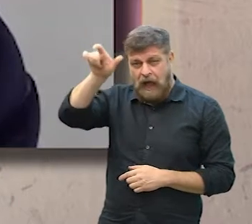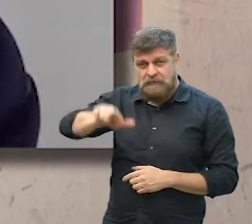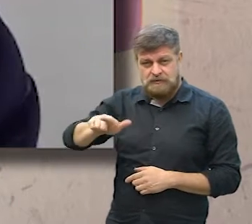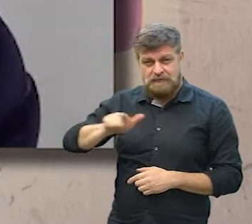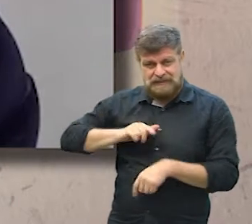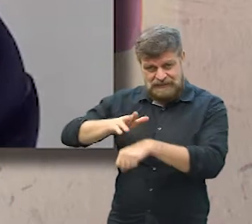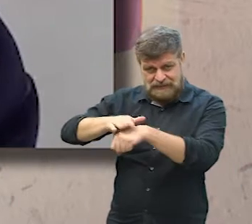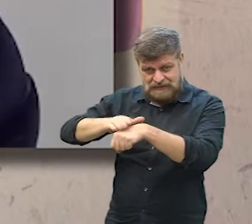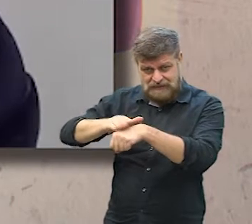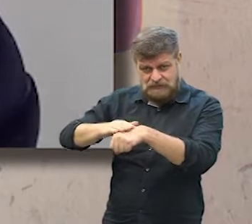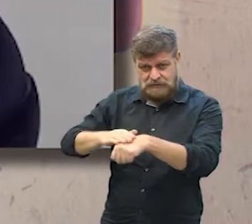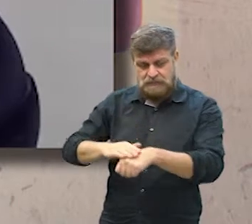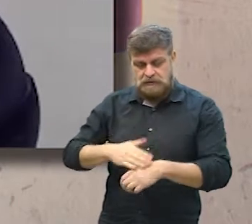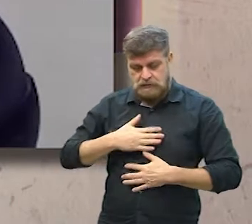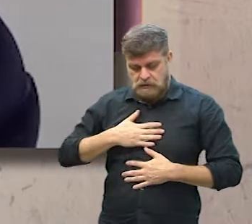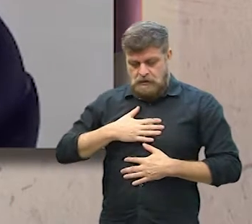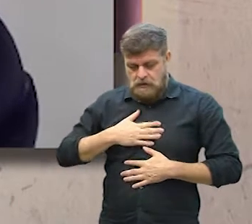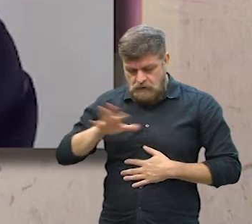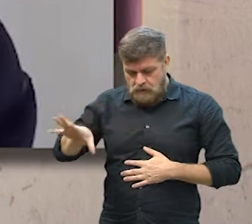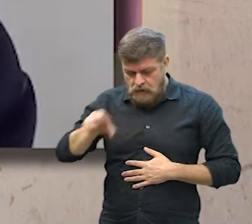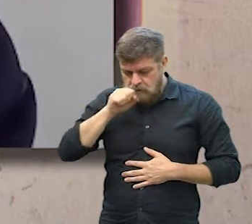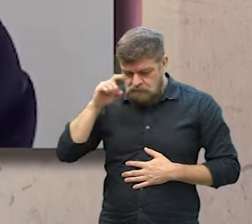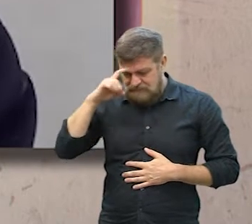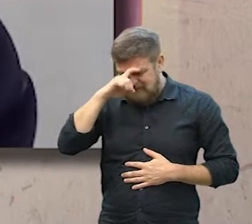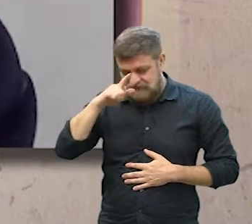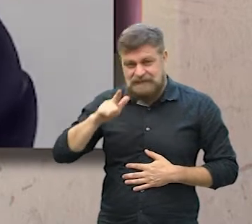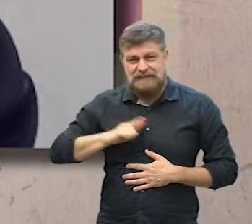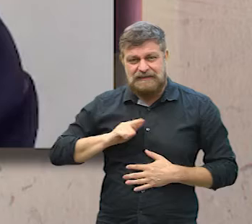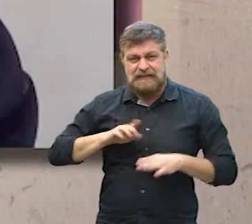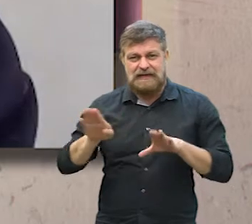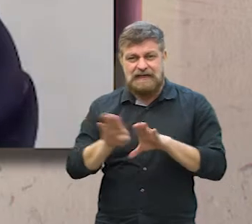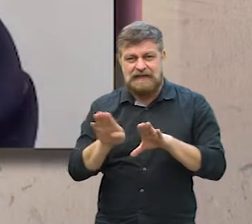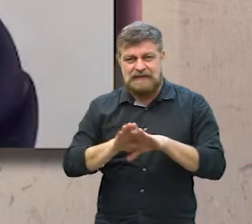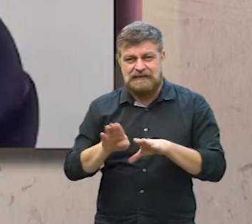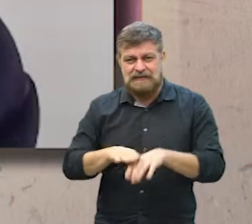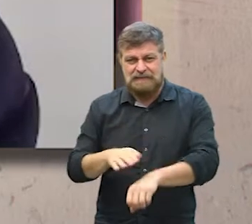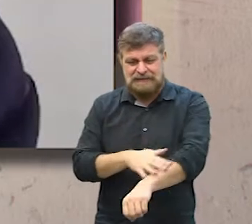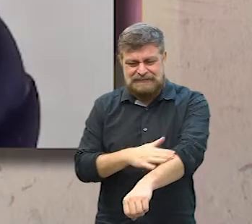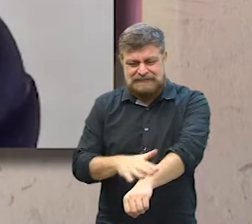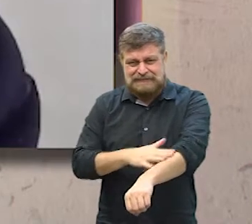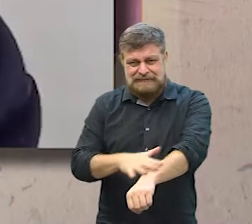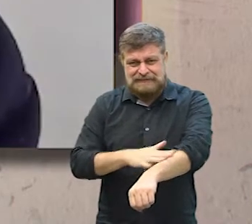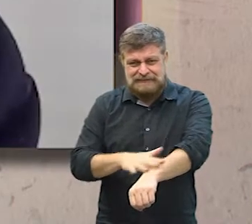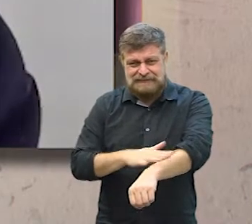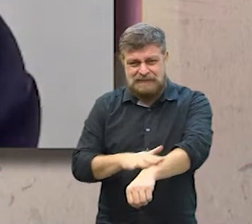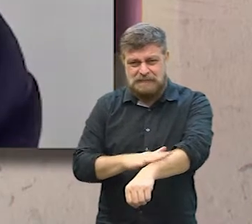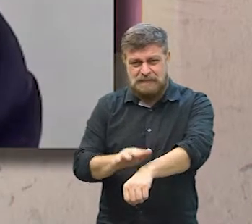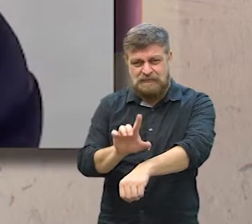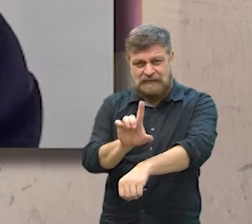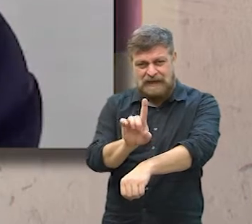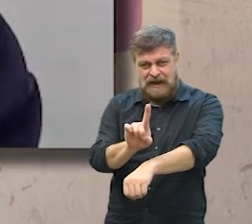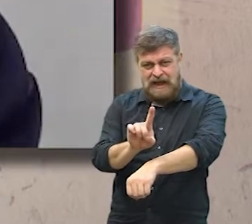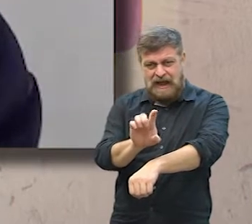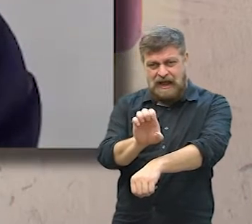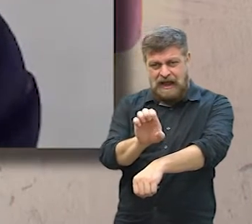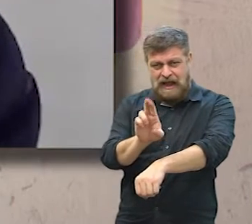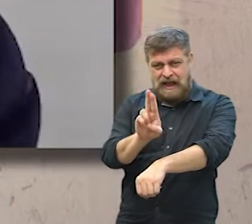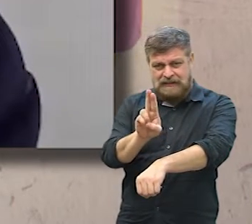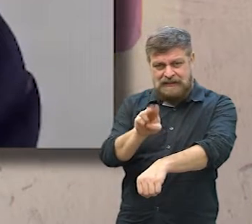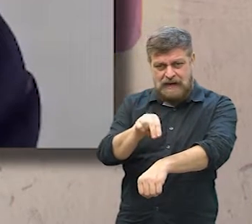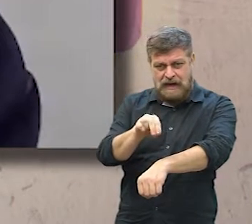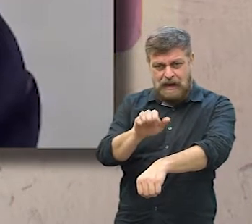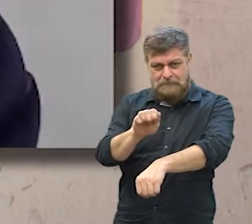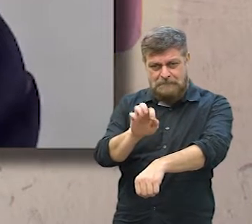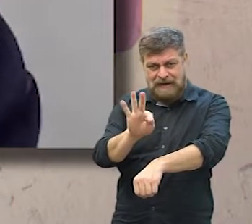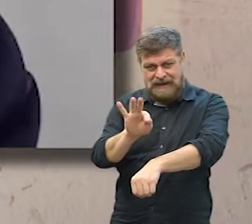paciente que tem asma, a gente comentou que tem uma tendência maior a ter rinite, e tem também uma doença de pele chamada dermatite atópica, né? Quem tem essa forma de